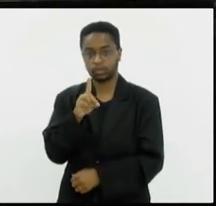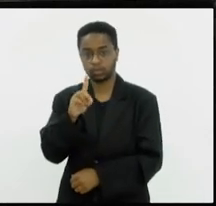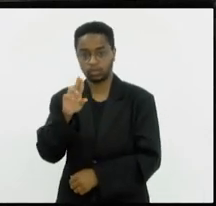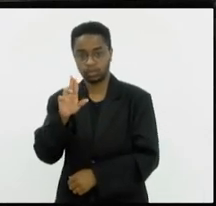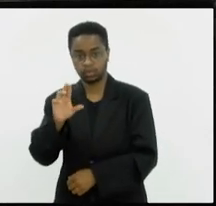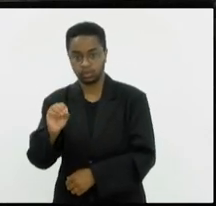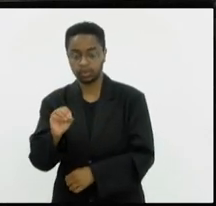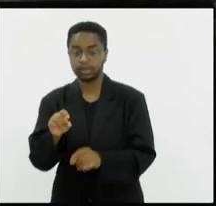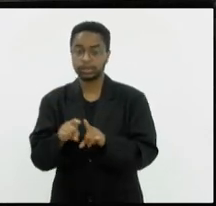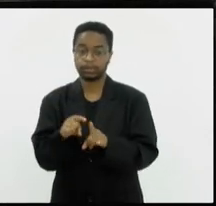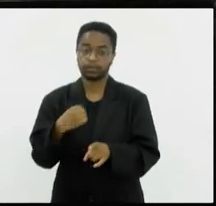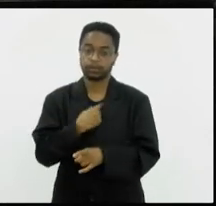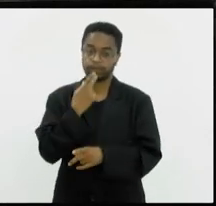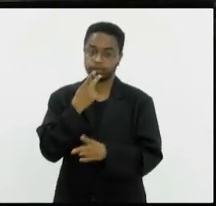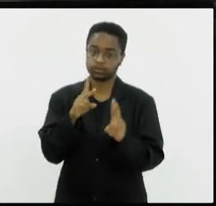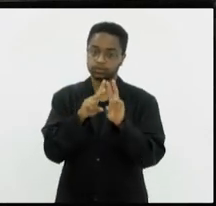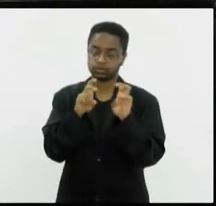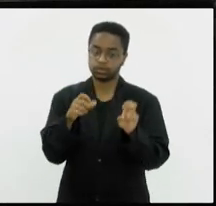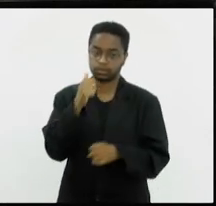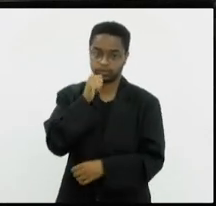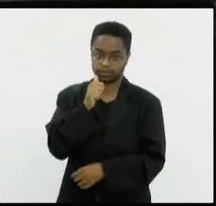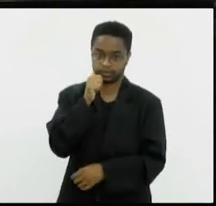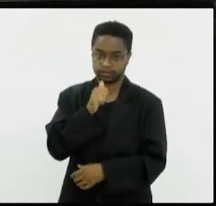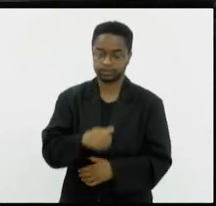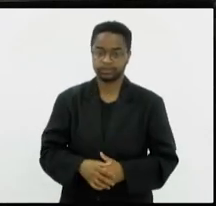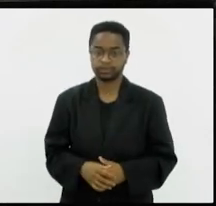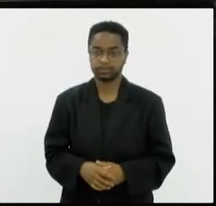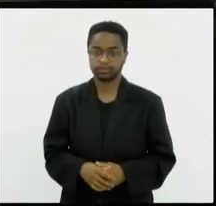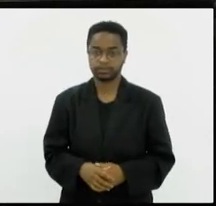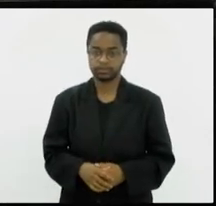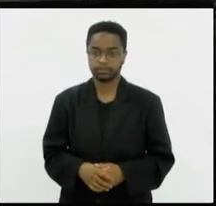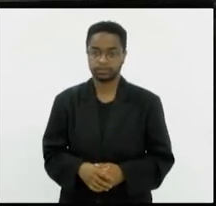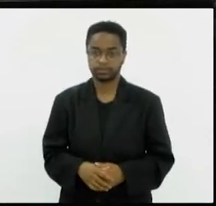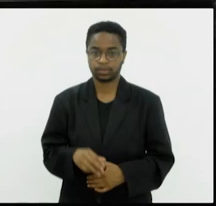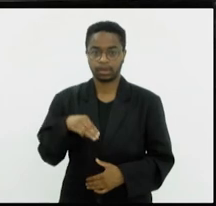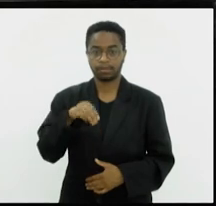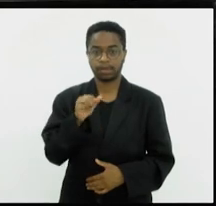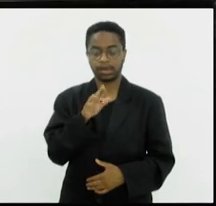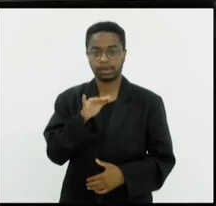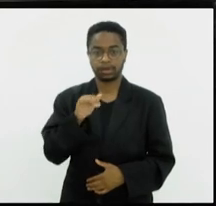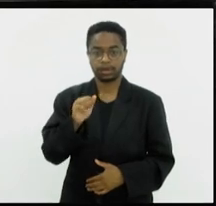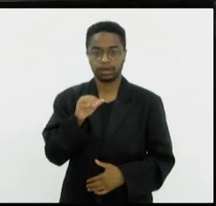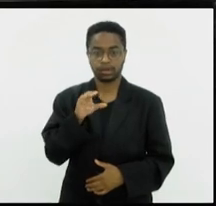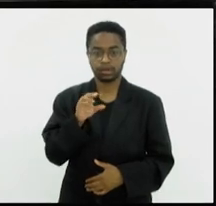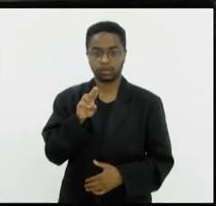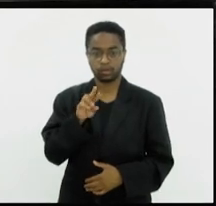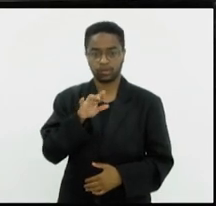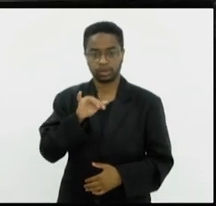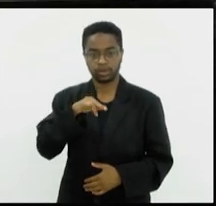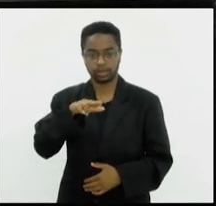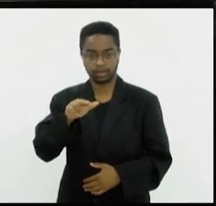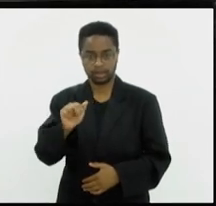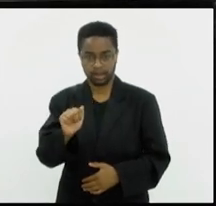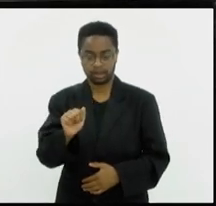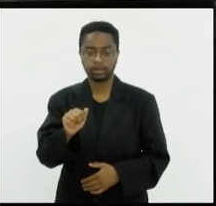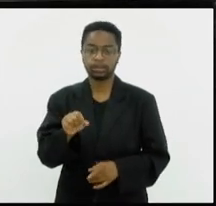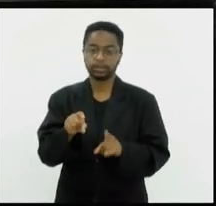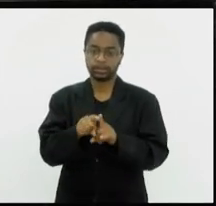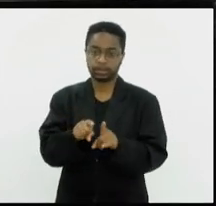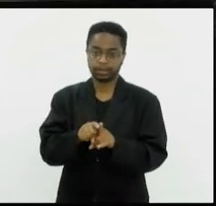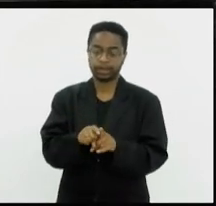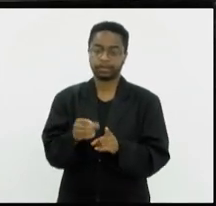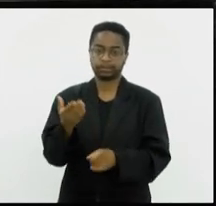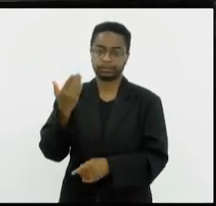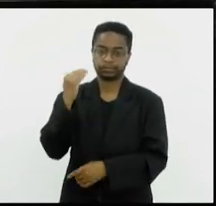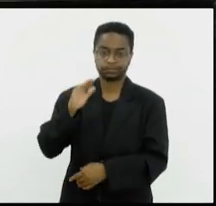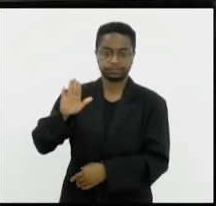falar da mulher a Maria Corina era candidata